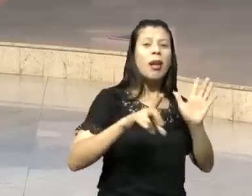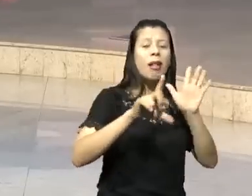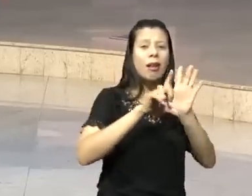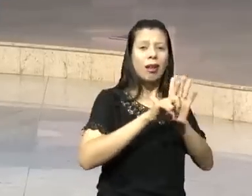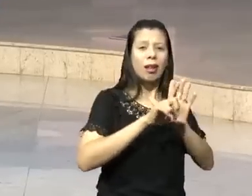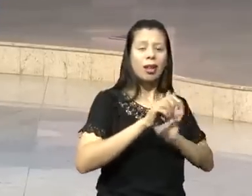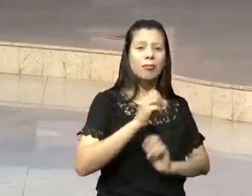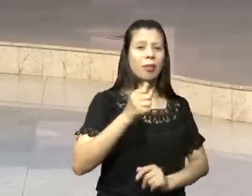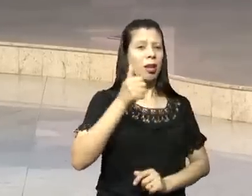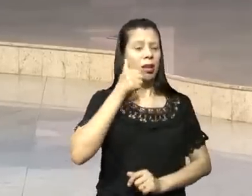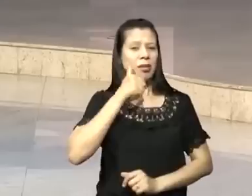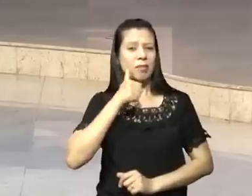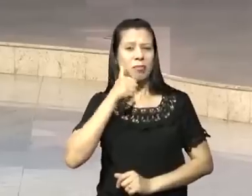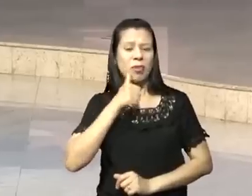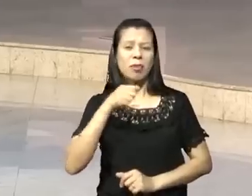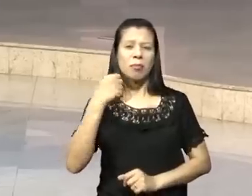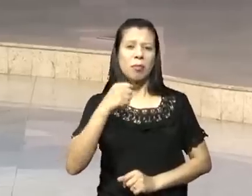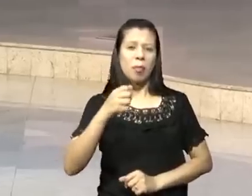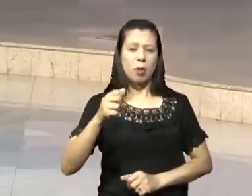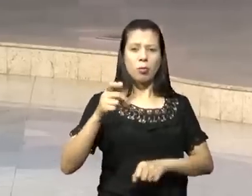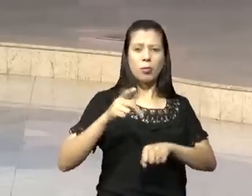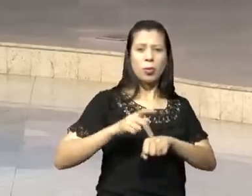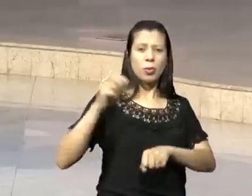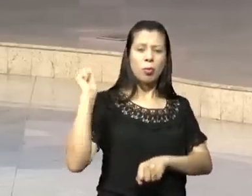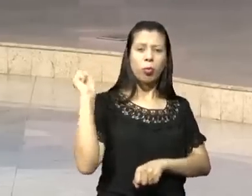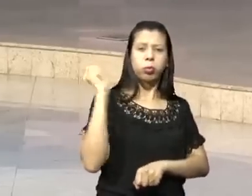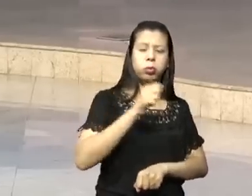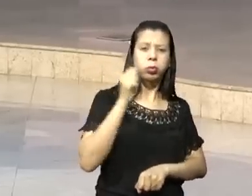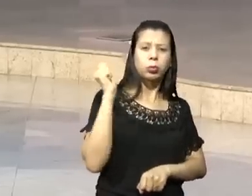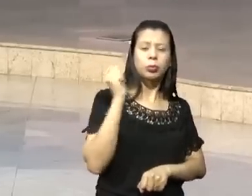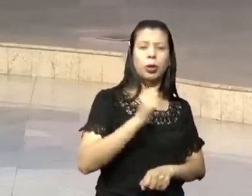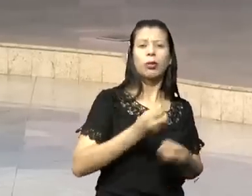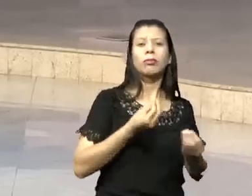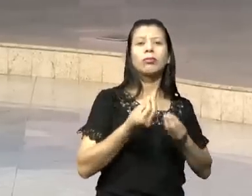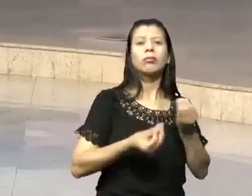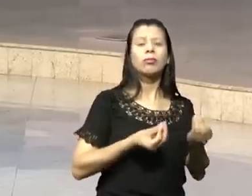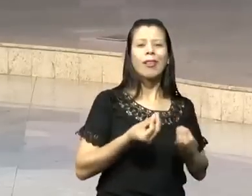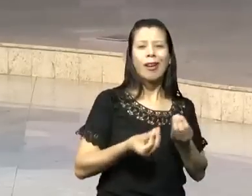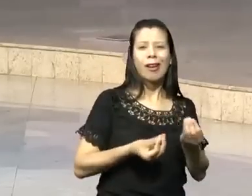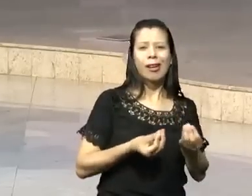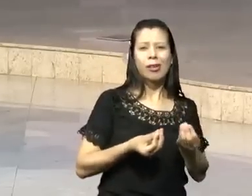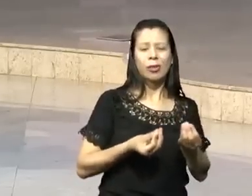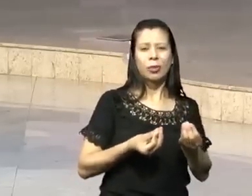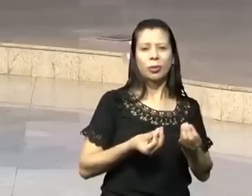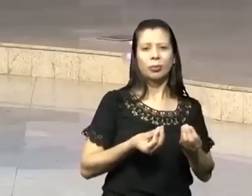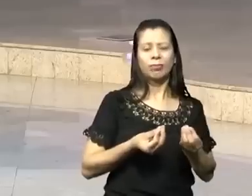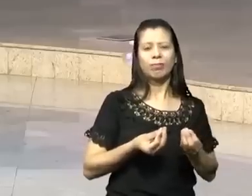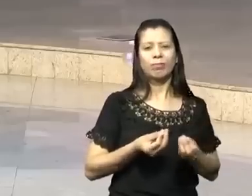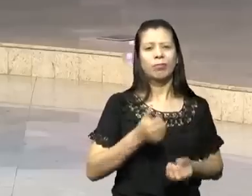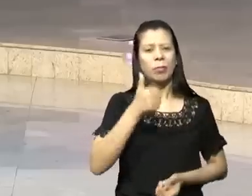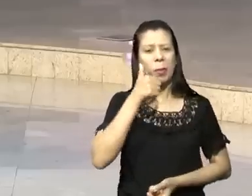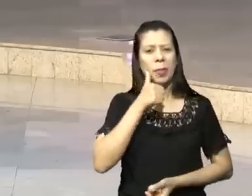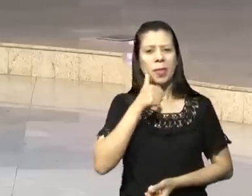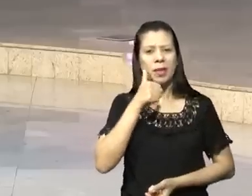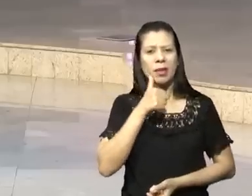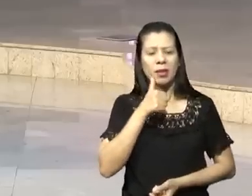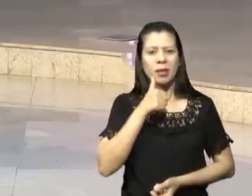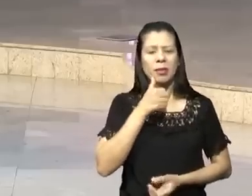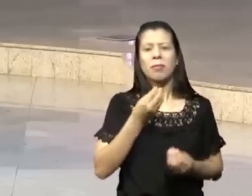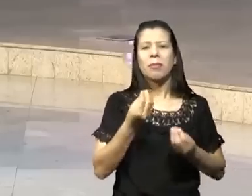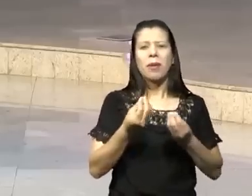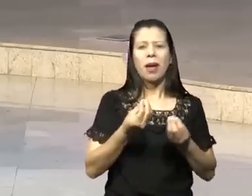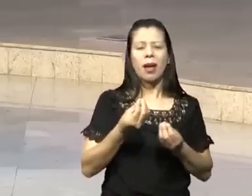o verso 59 o verso 59 diz assim então pegaram em pedras para atirar nele